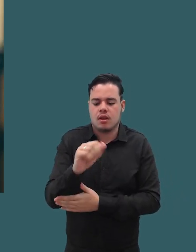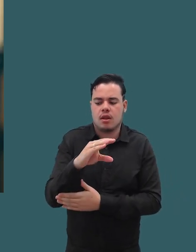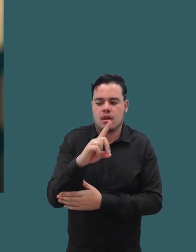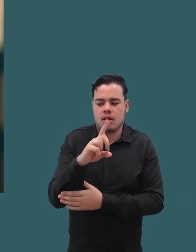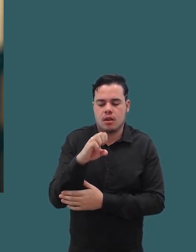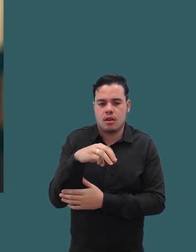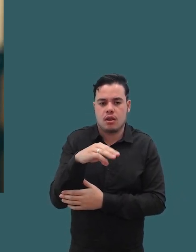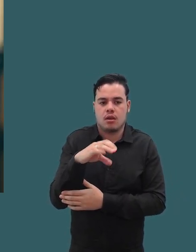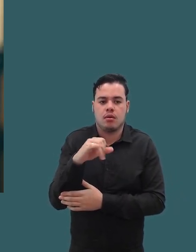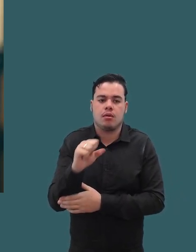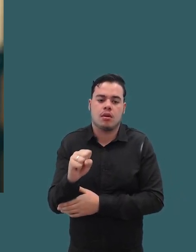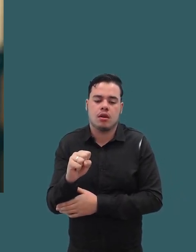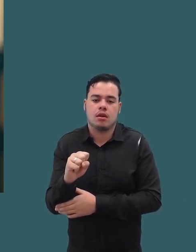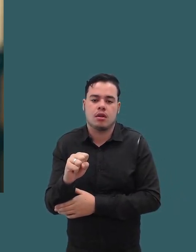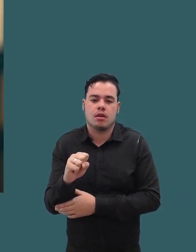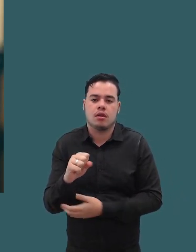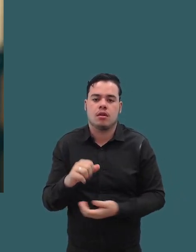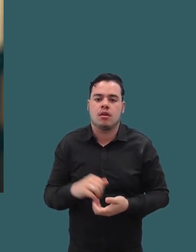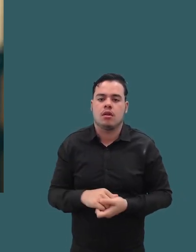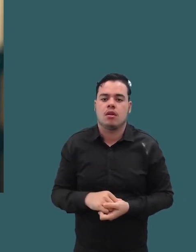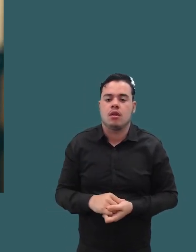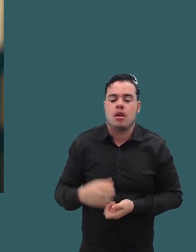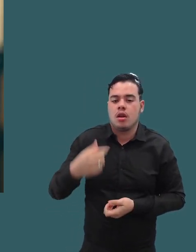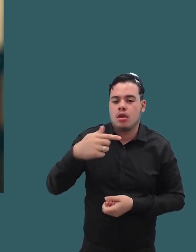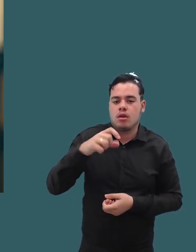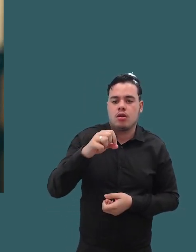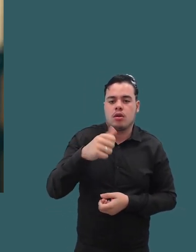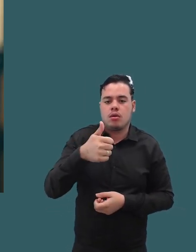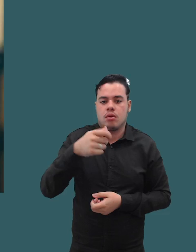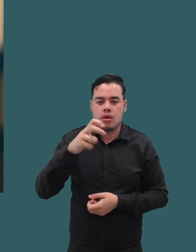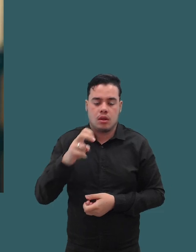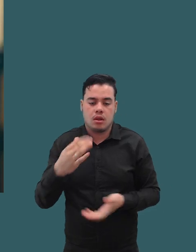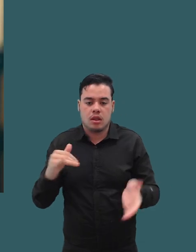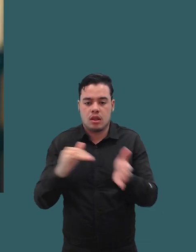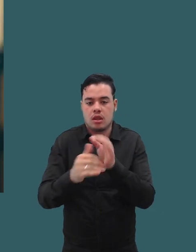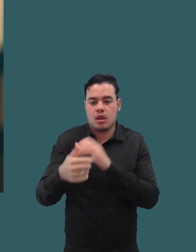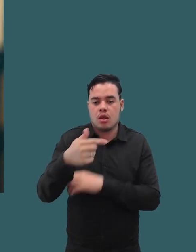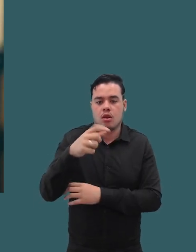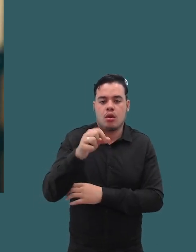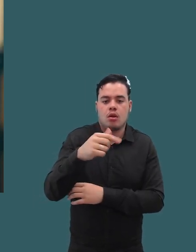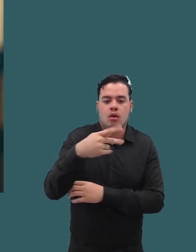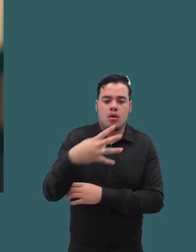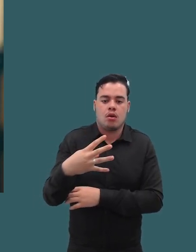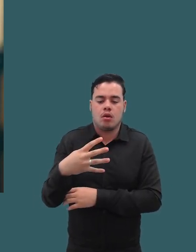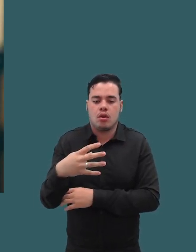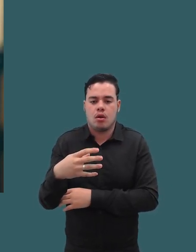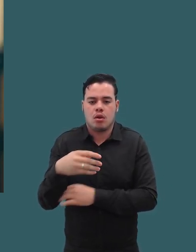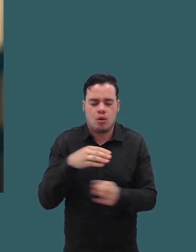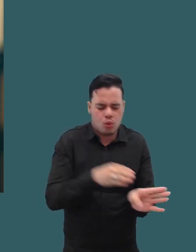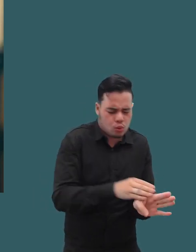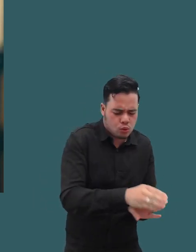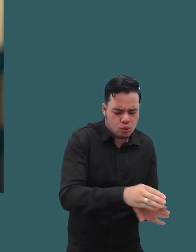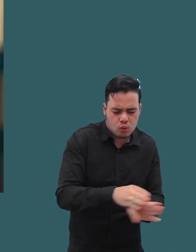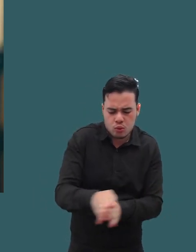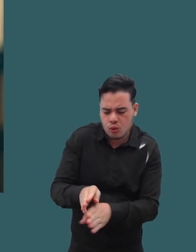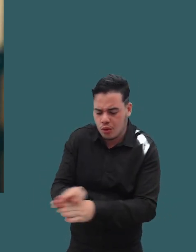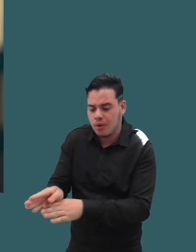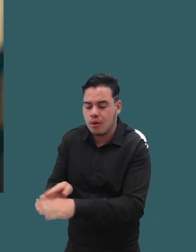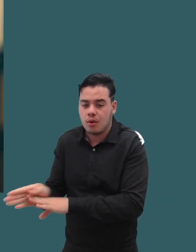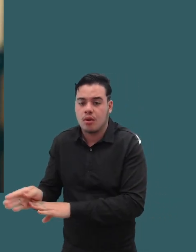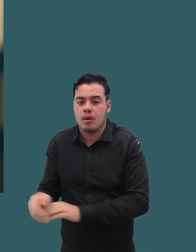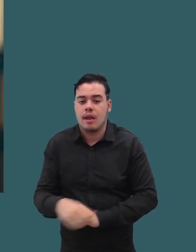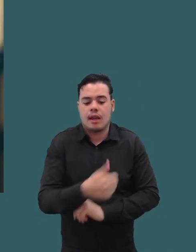158 projetos de pesquisa 2015 a 2024 e orientaram 150